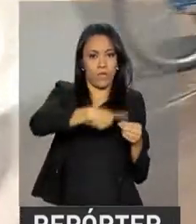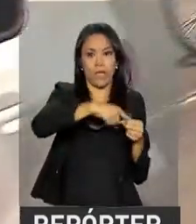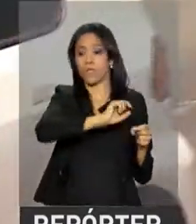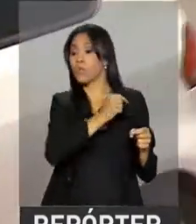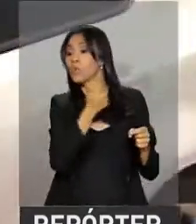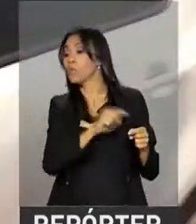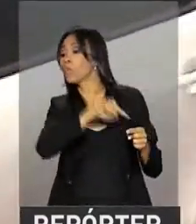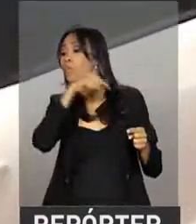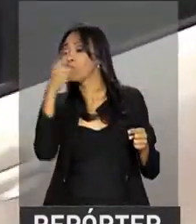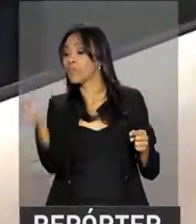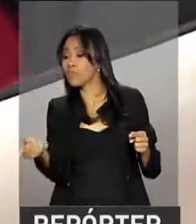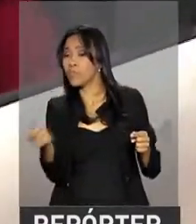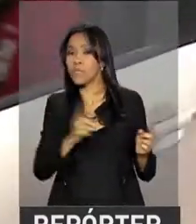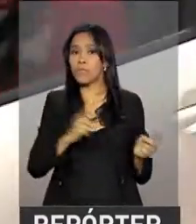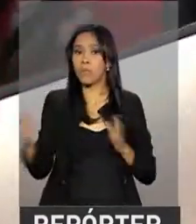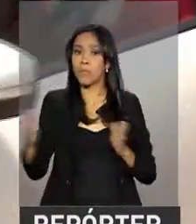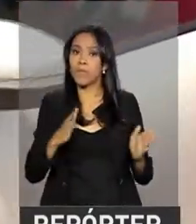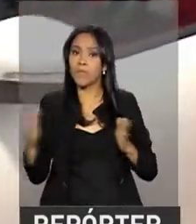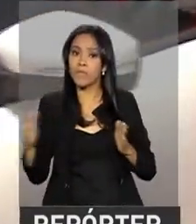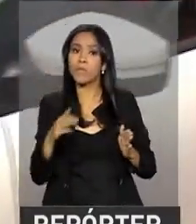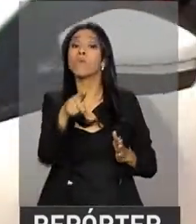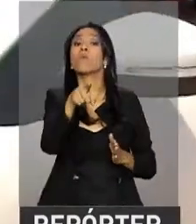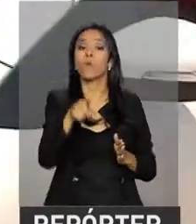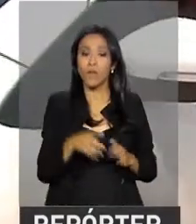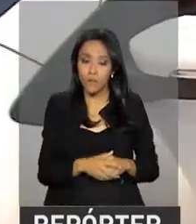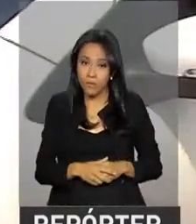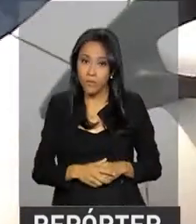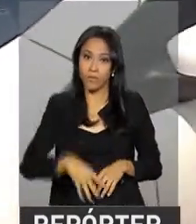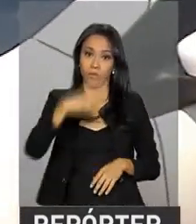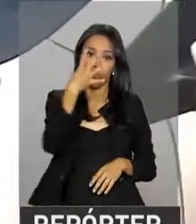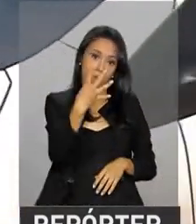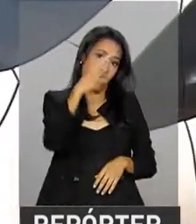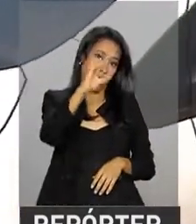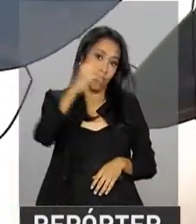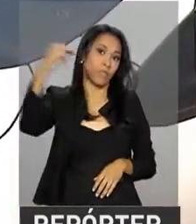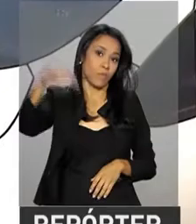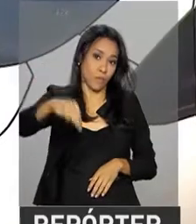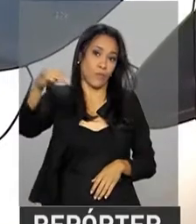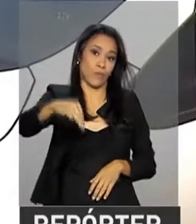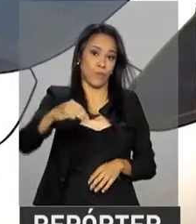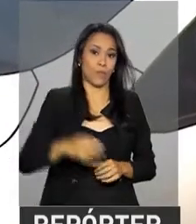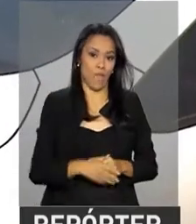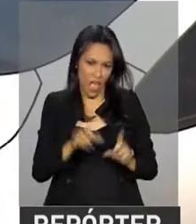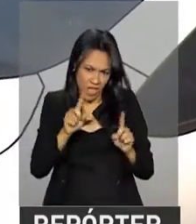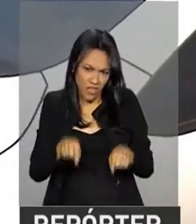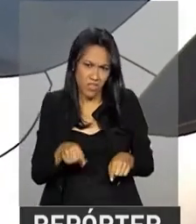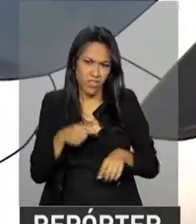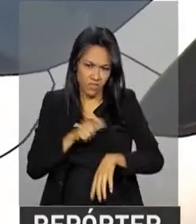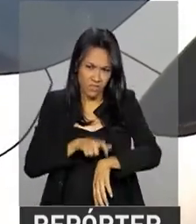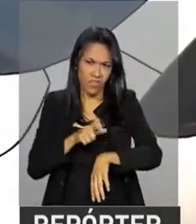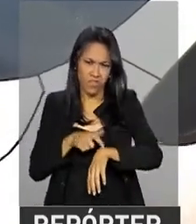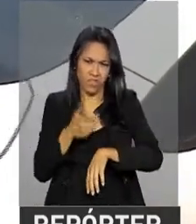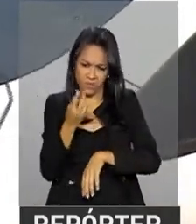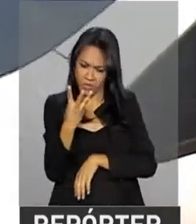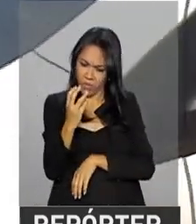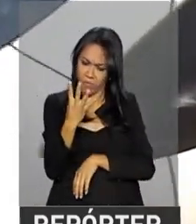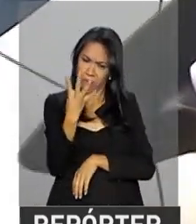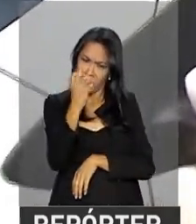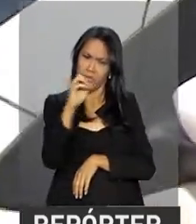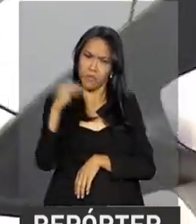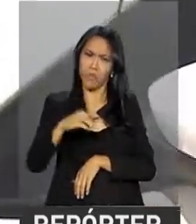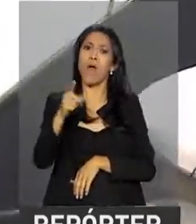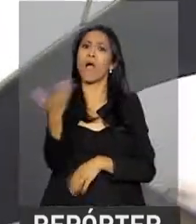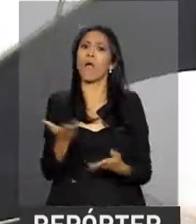e travessia rolando demorou cerca de 40 minutos é isso mesmo quando você acha que com a construção